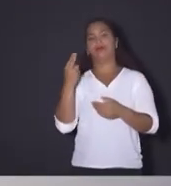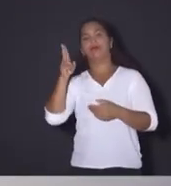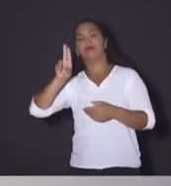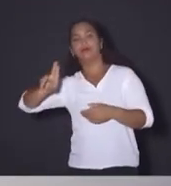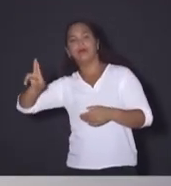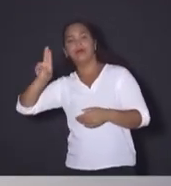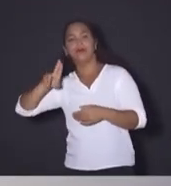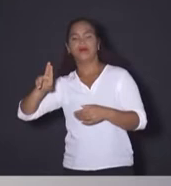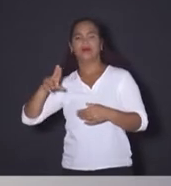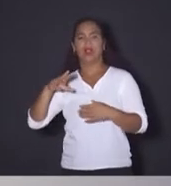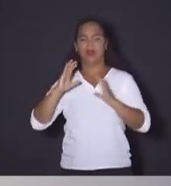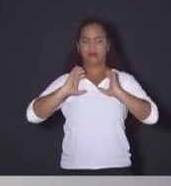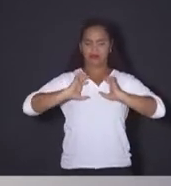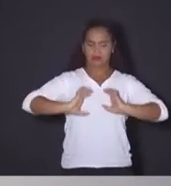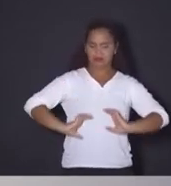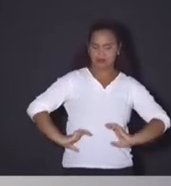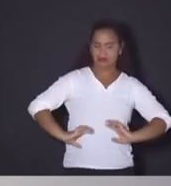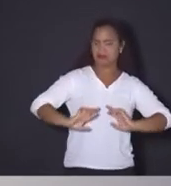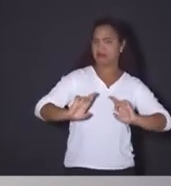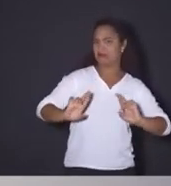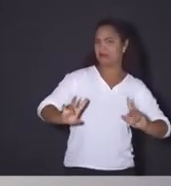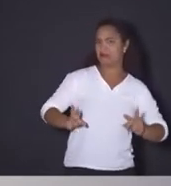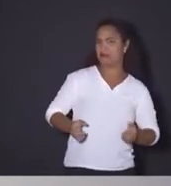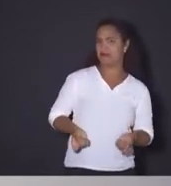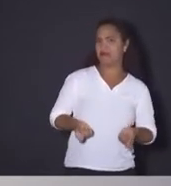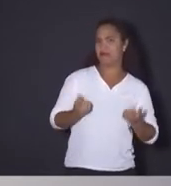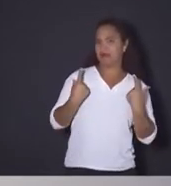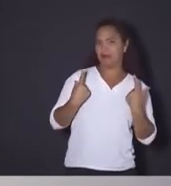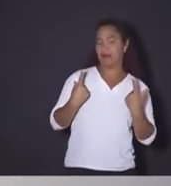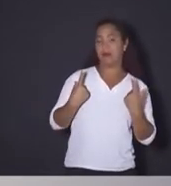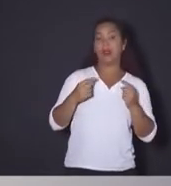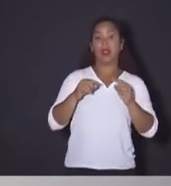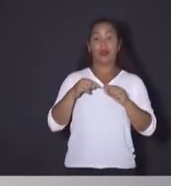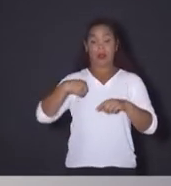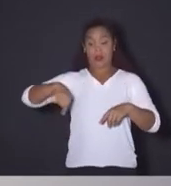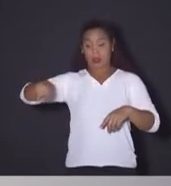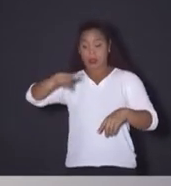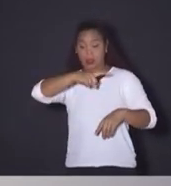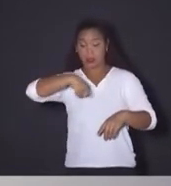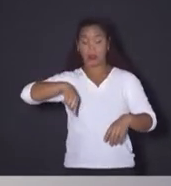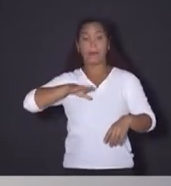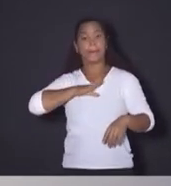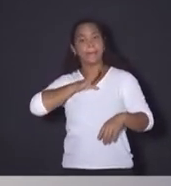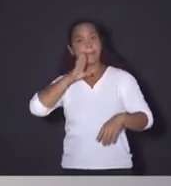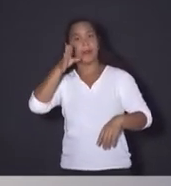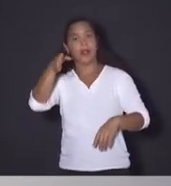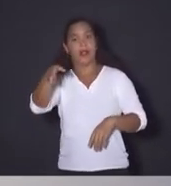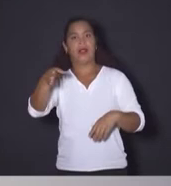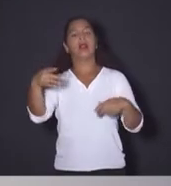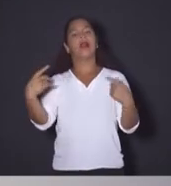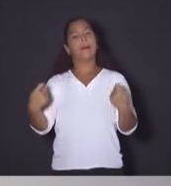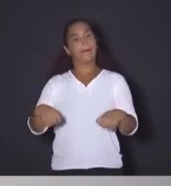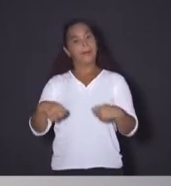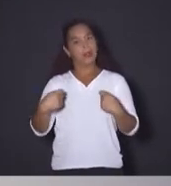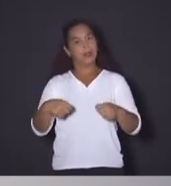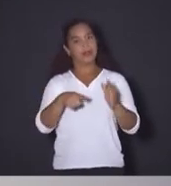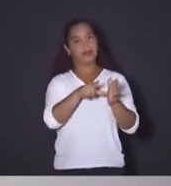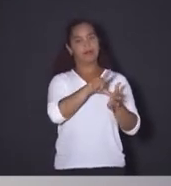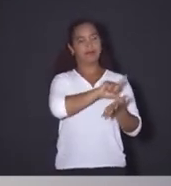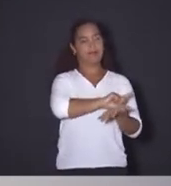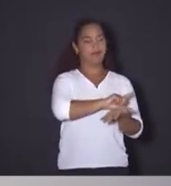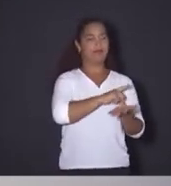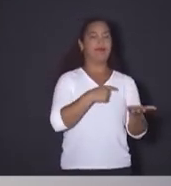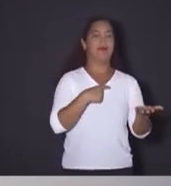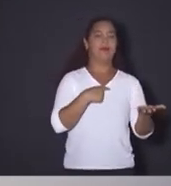possam está freqüentando regularmente essas instituições de ensino eles precisam ser diagnosticados